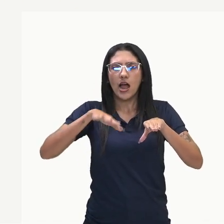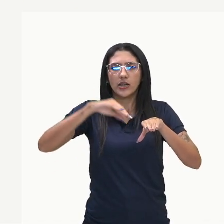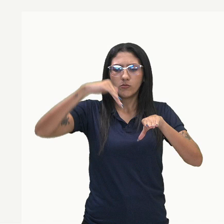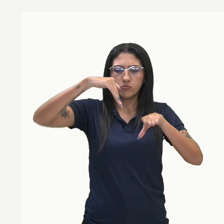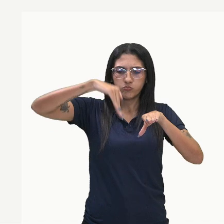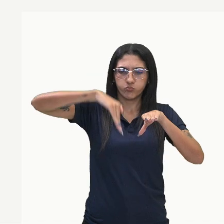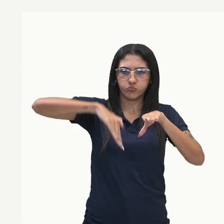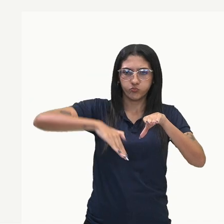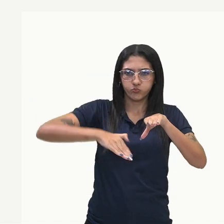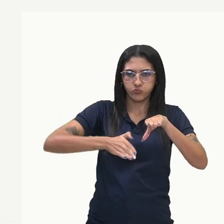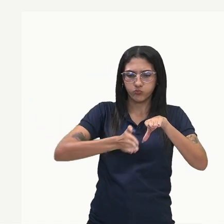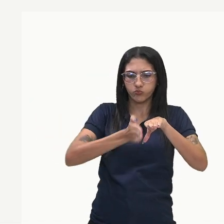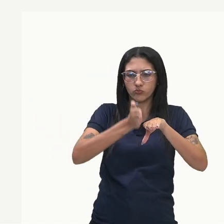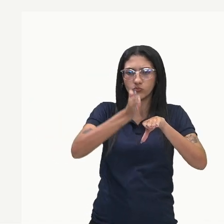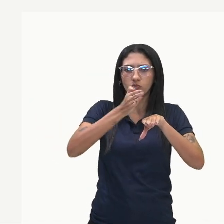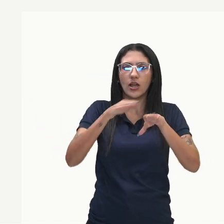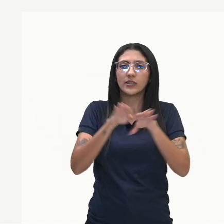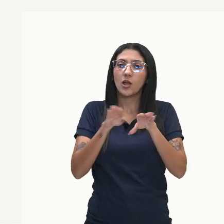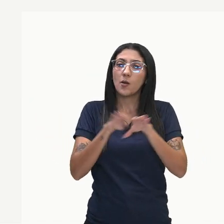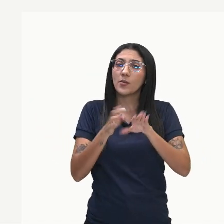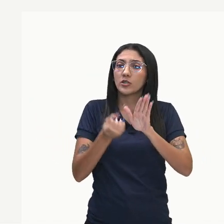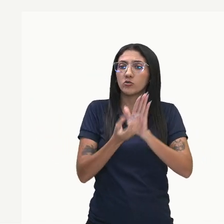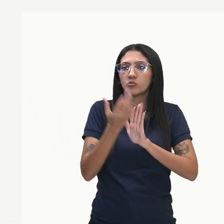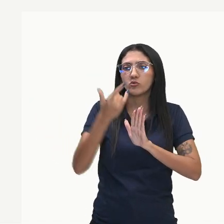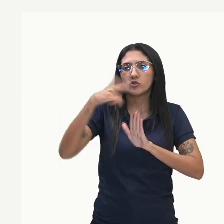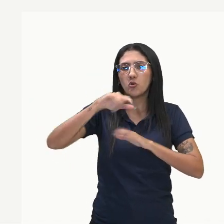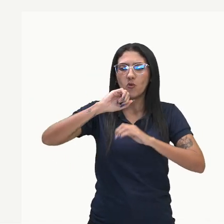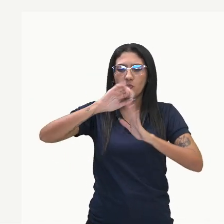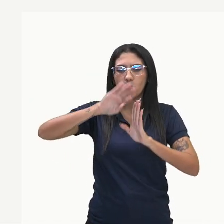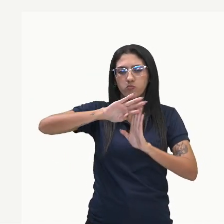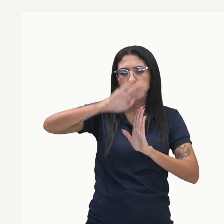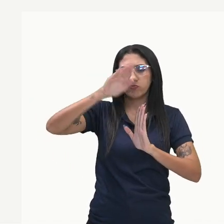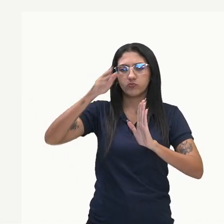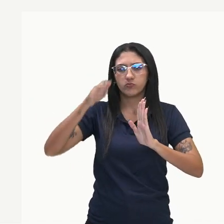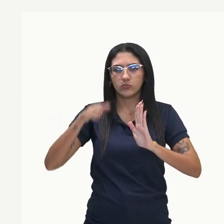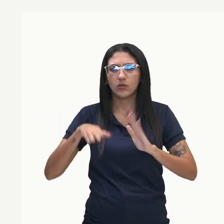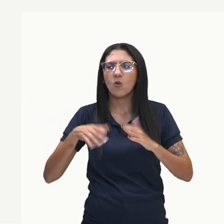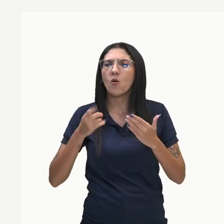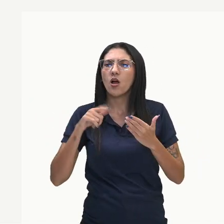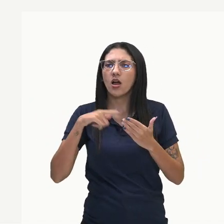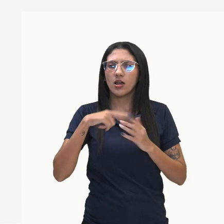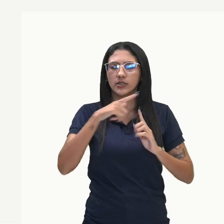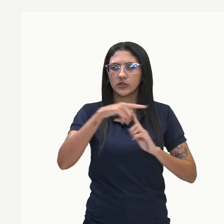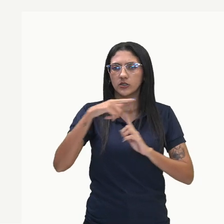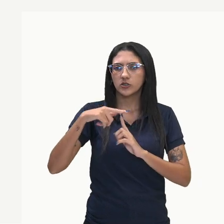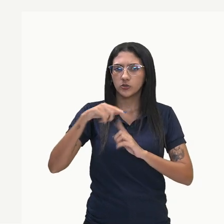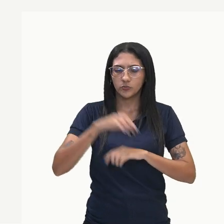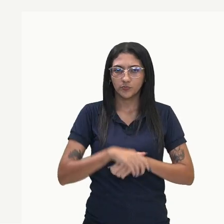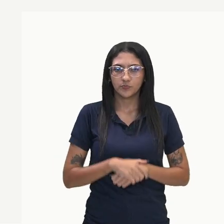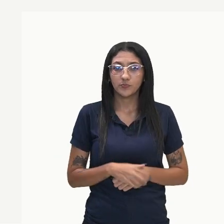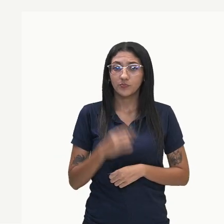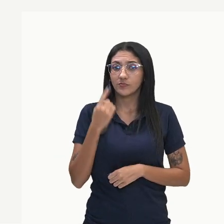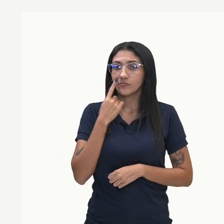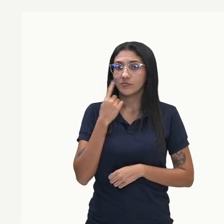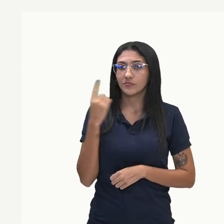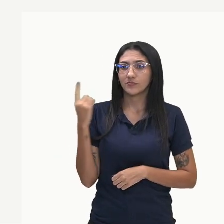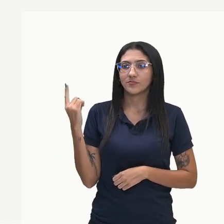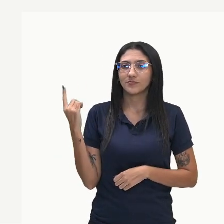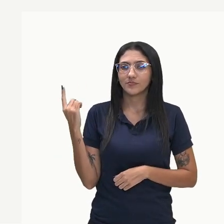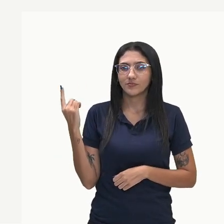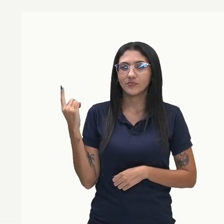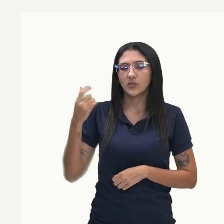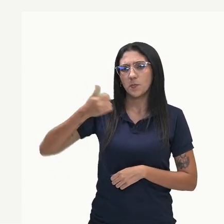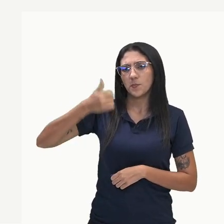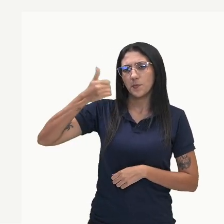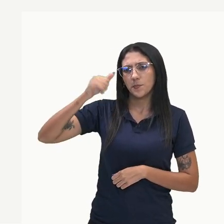e também vulcões. Onde é que eu consigo observar esse tipo de movimento? Aqui nessa primeira imagem. Olha